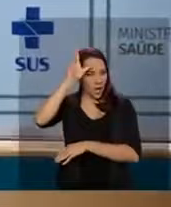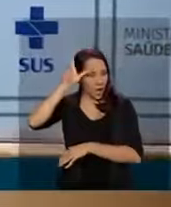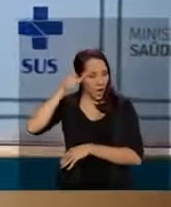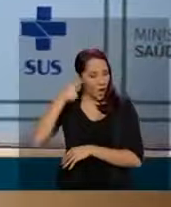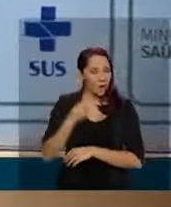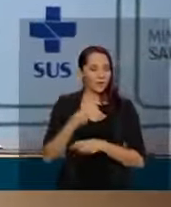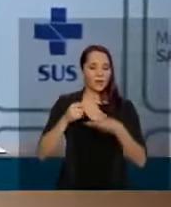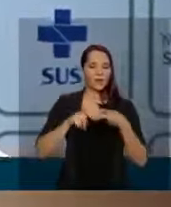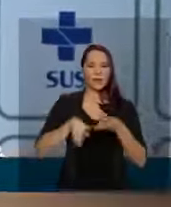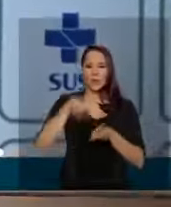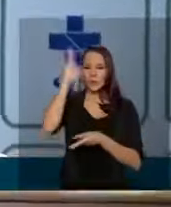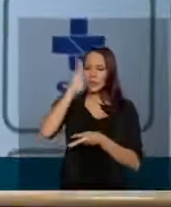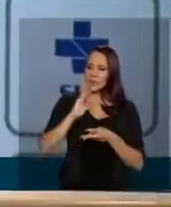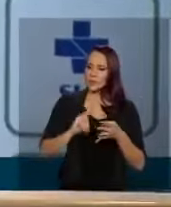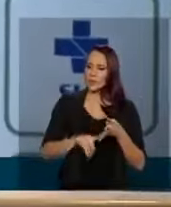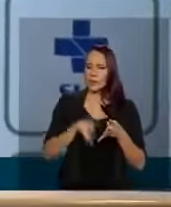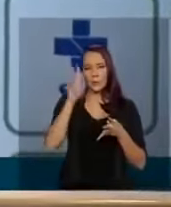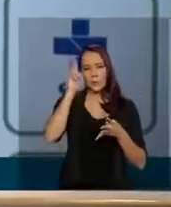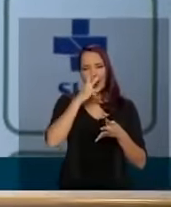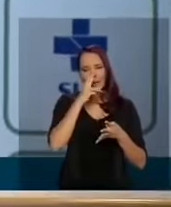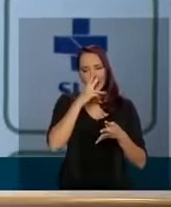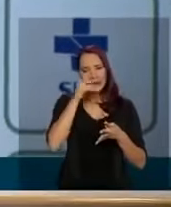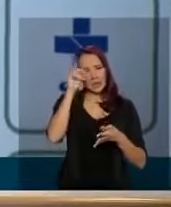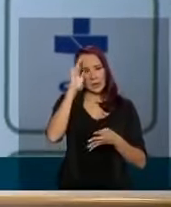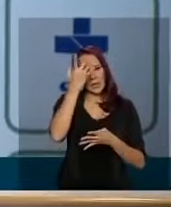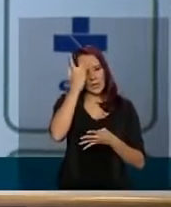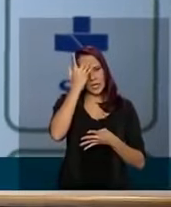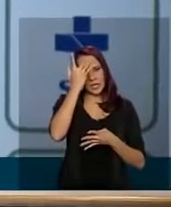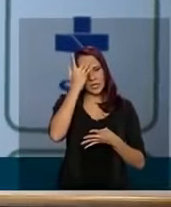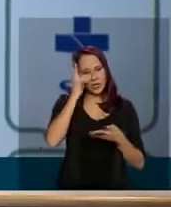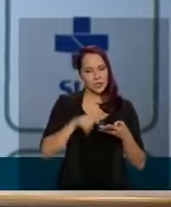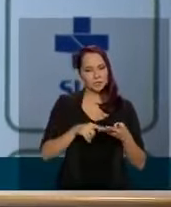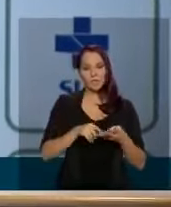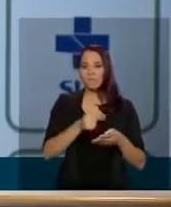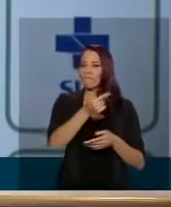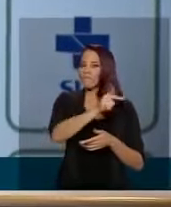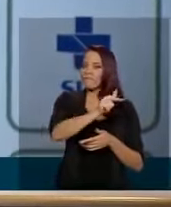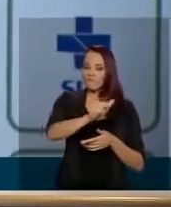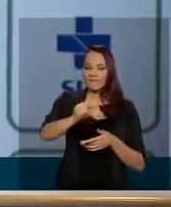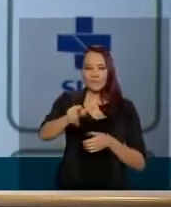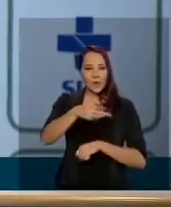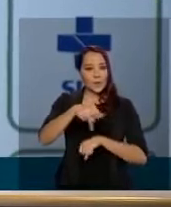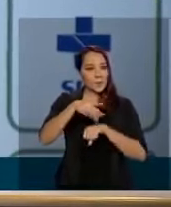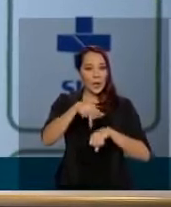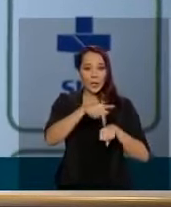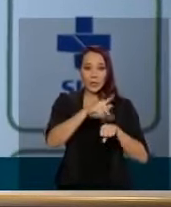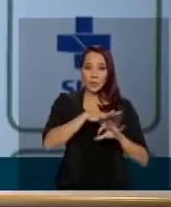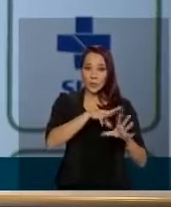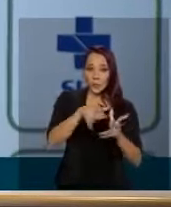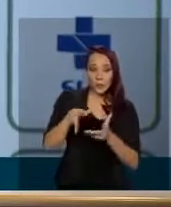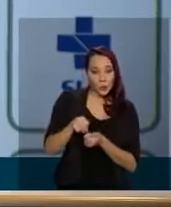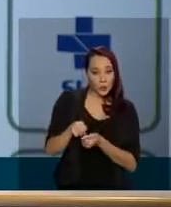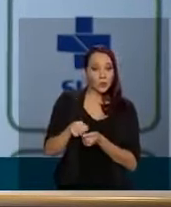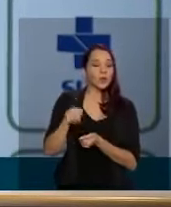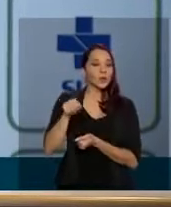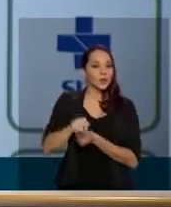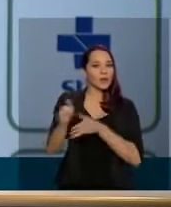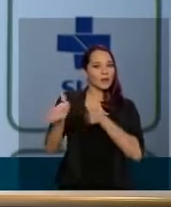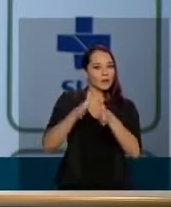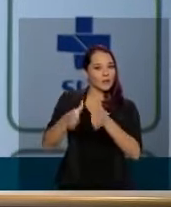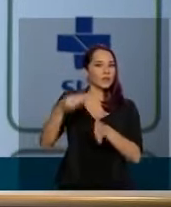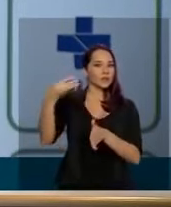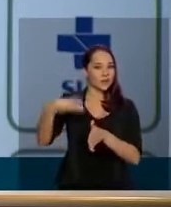e se a memória não me falha também, eu acho que na Índia. Em vários países do mundo estão na fase